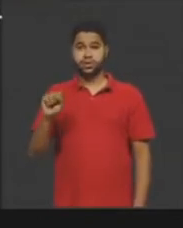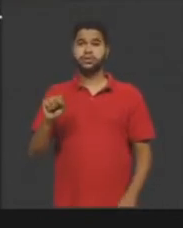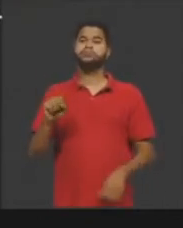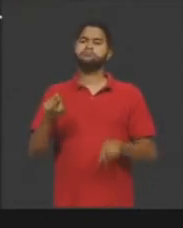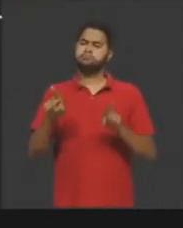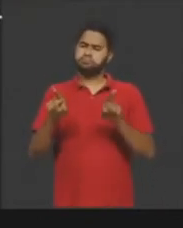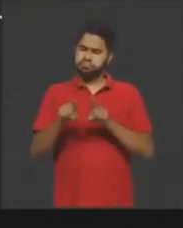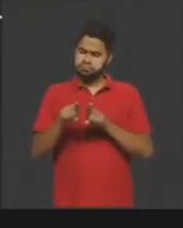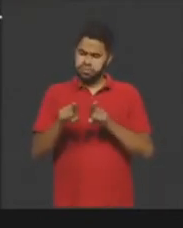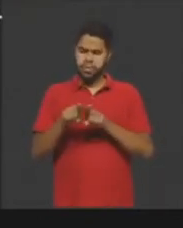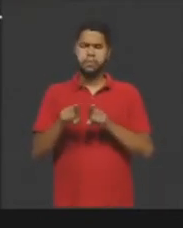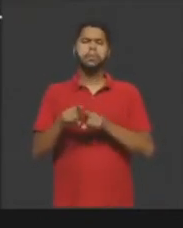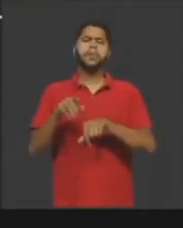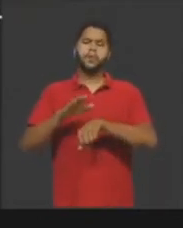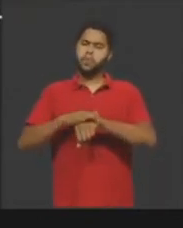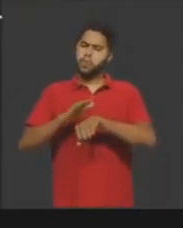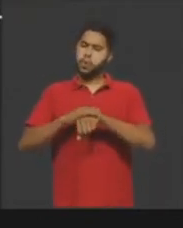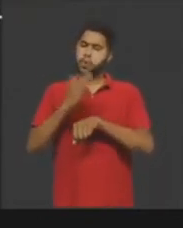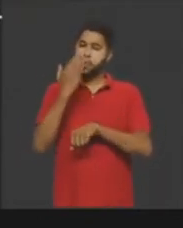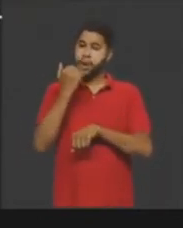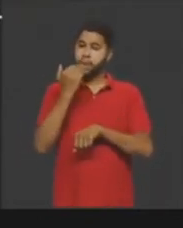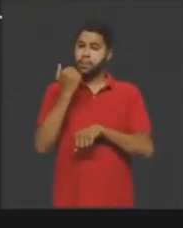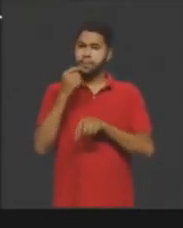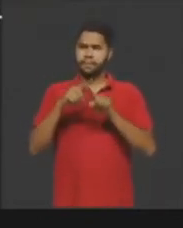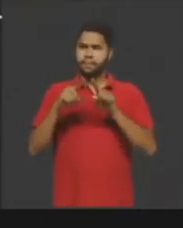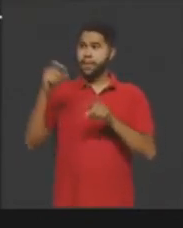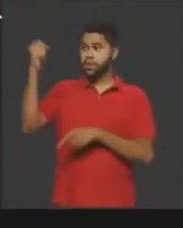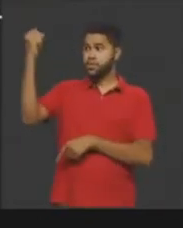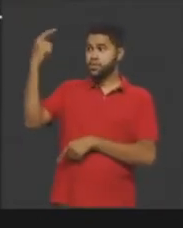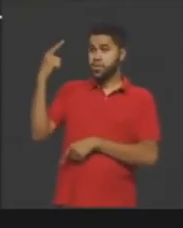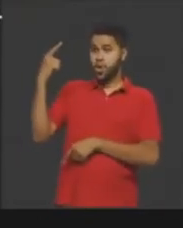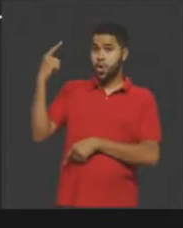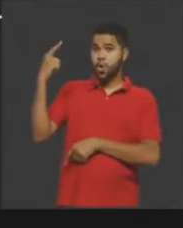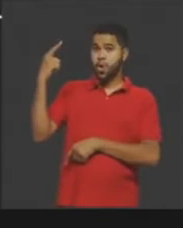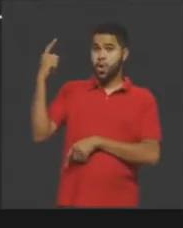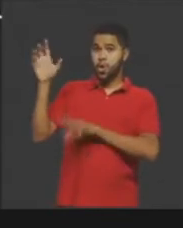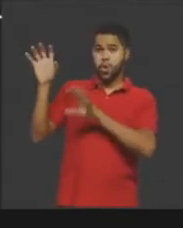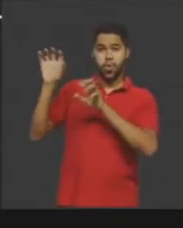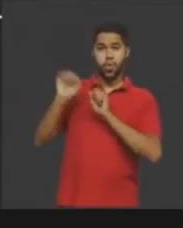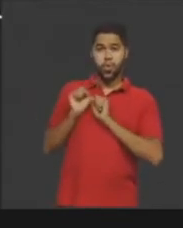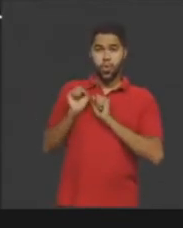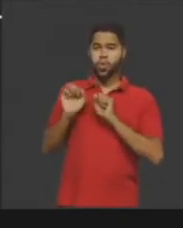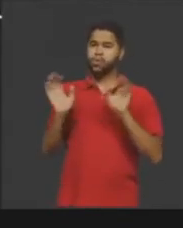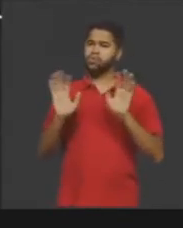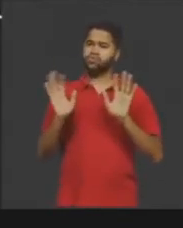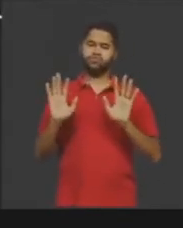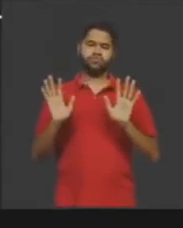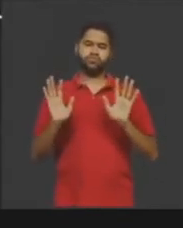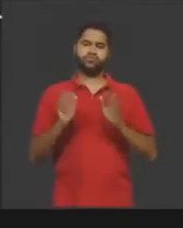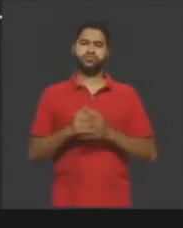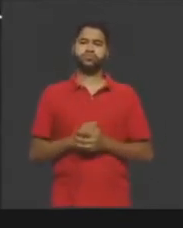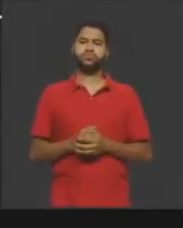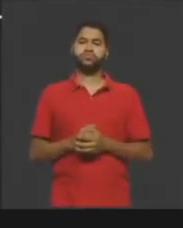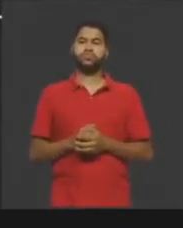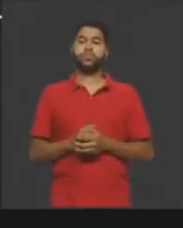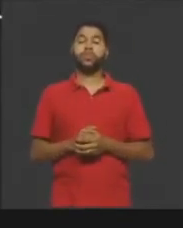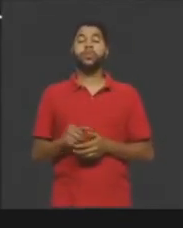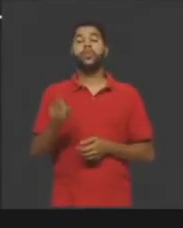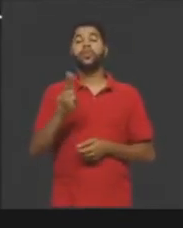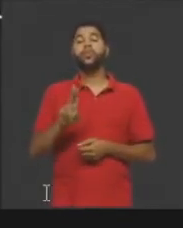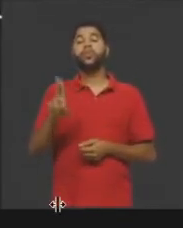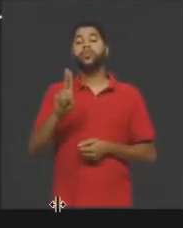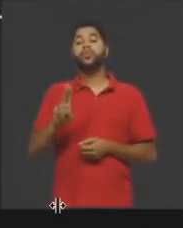utilizam energia solar para fazer as reações químicas que vão produzir esse próprio alimento. Eles vão